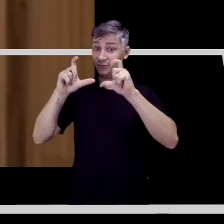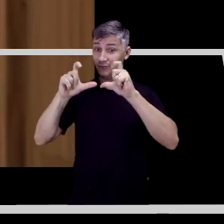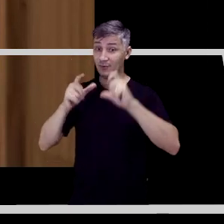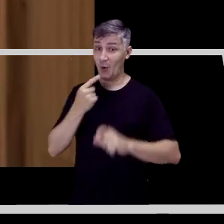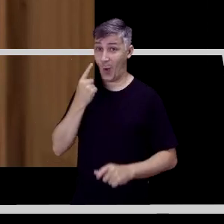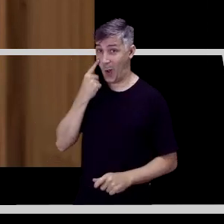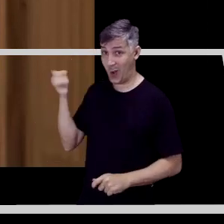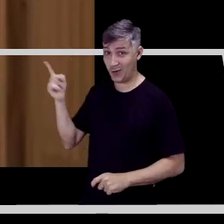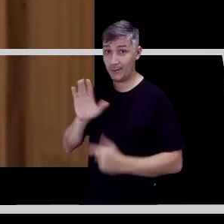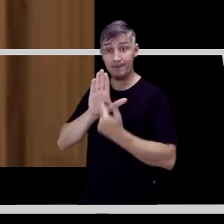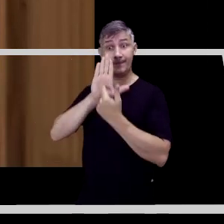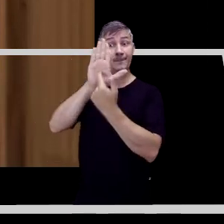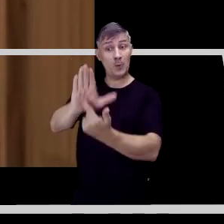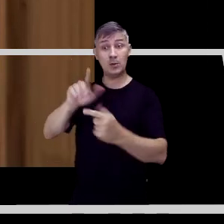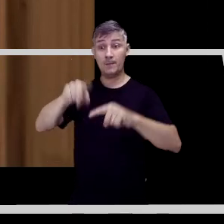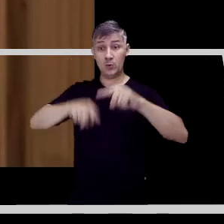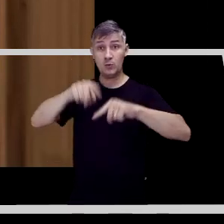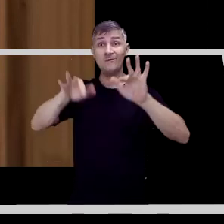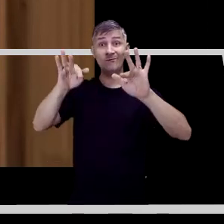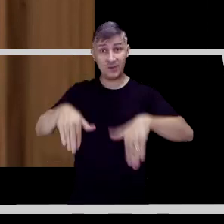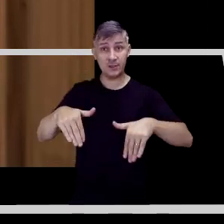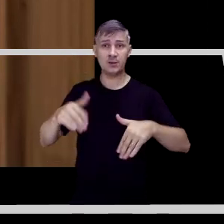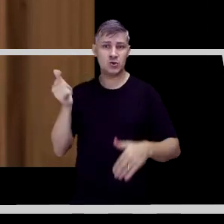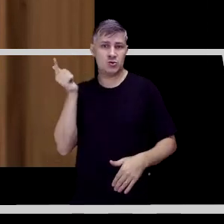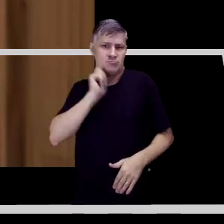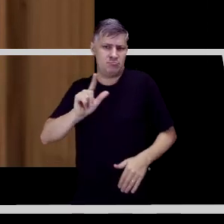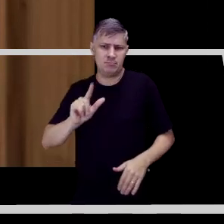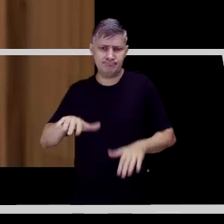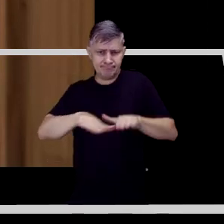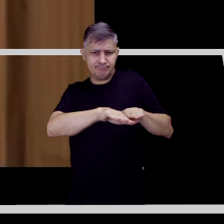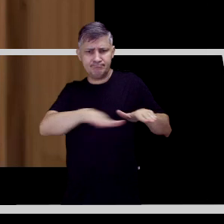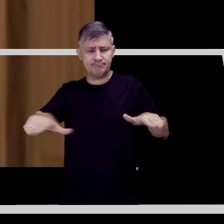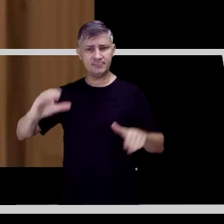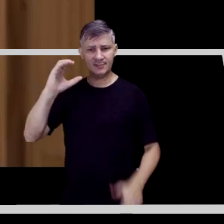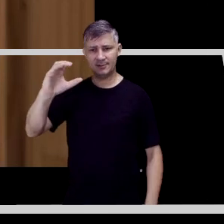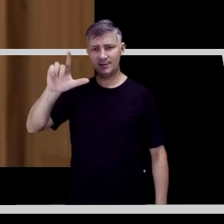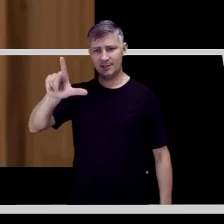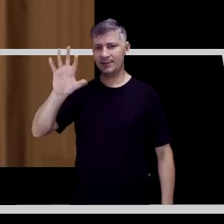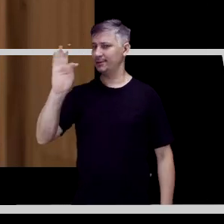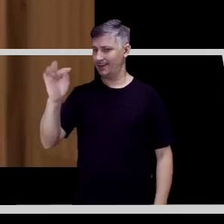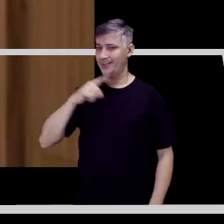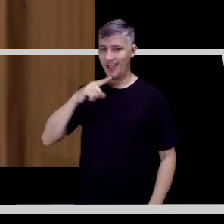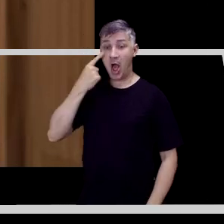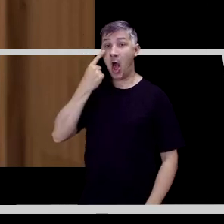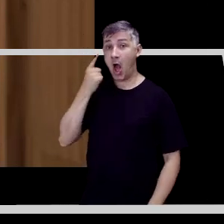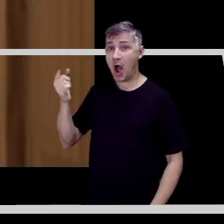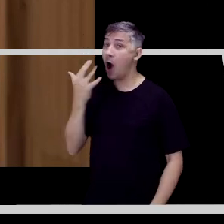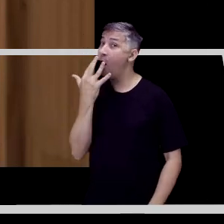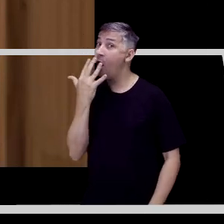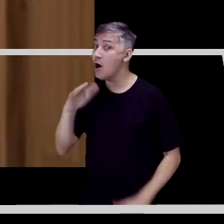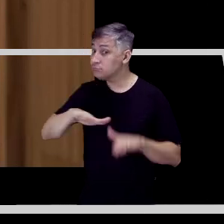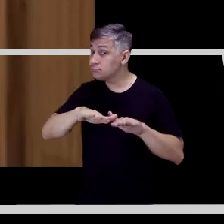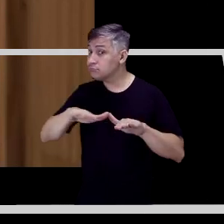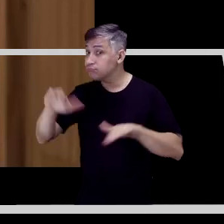Leonardo Finotti aí mostrando já o produto final. A superfície do CLT é essa mesma que vocês estão